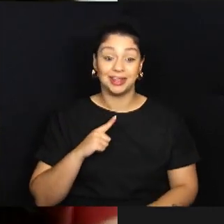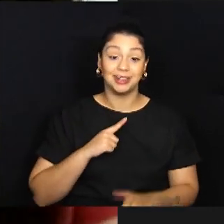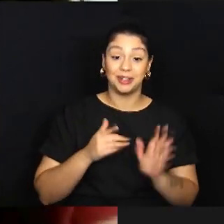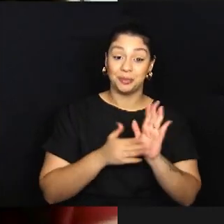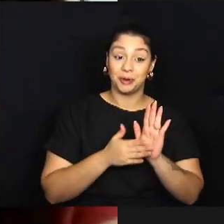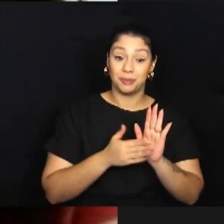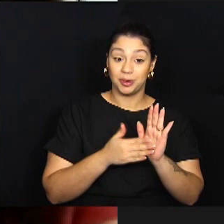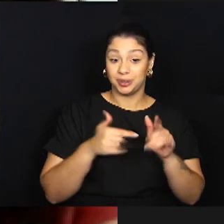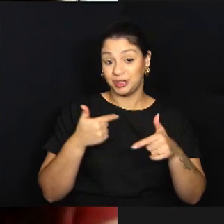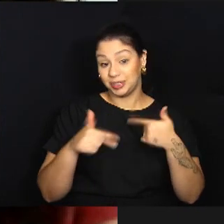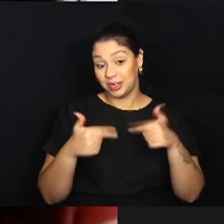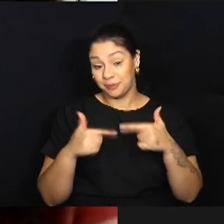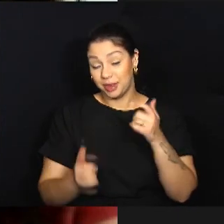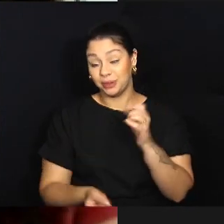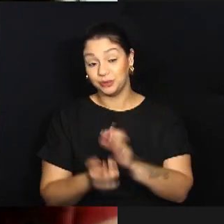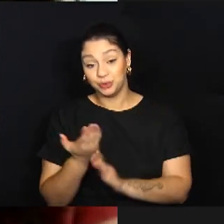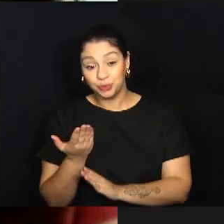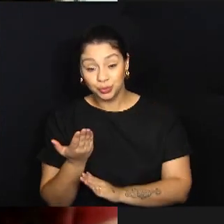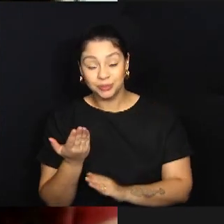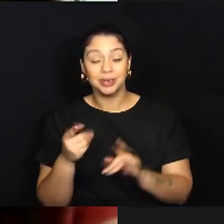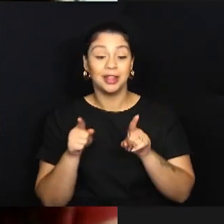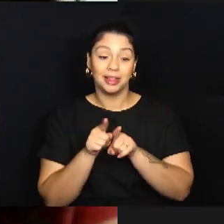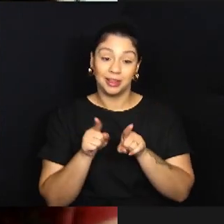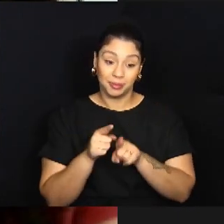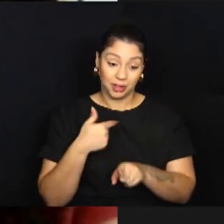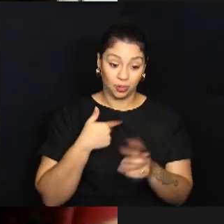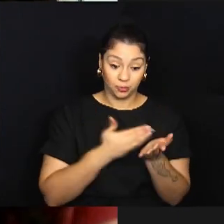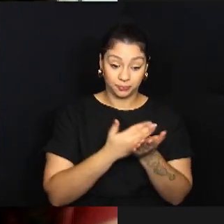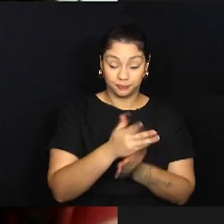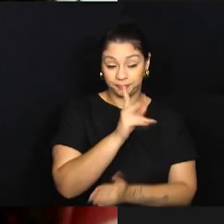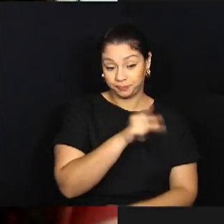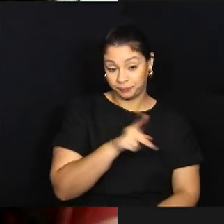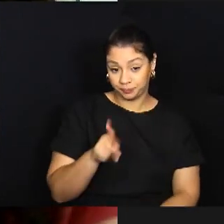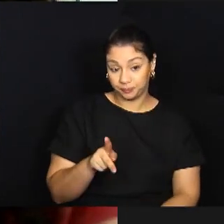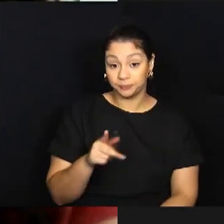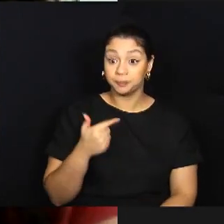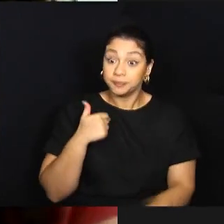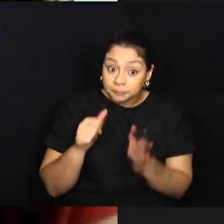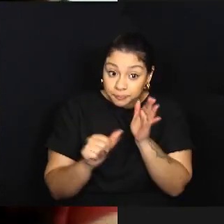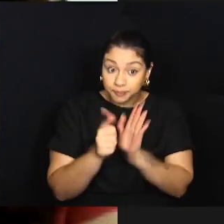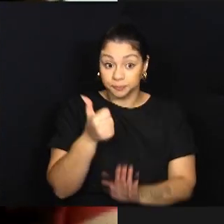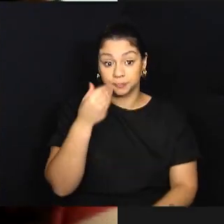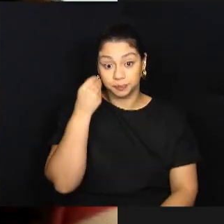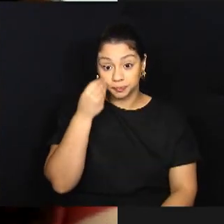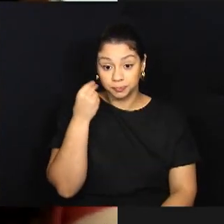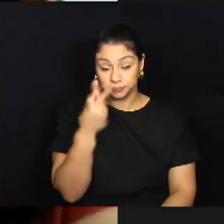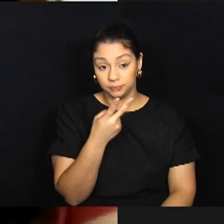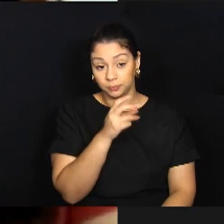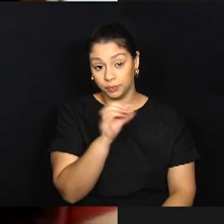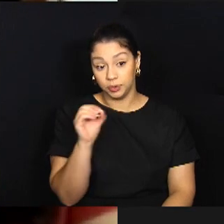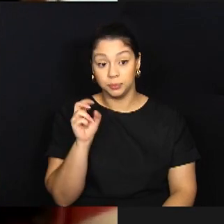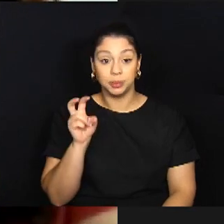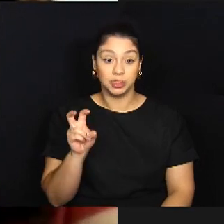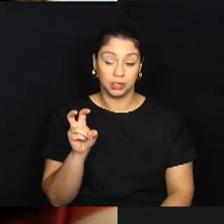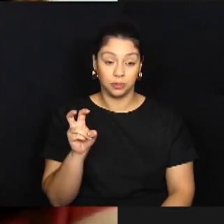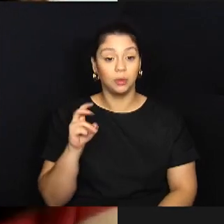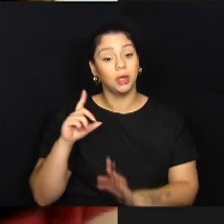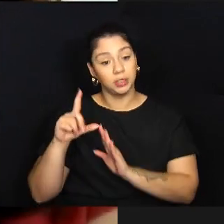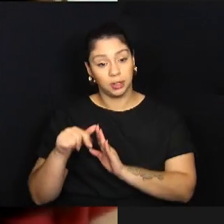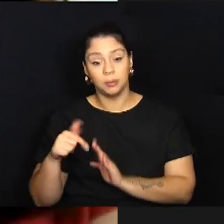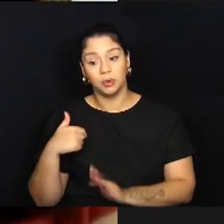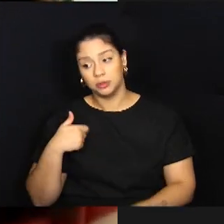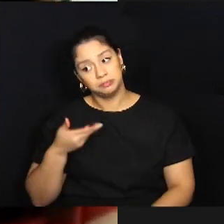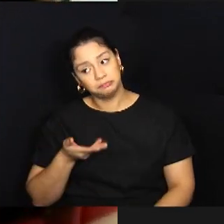surgindo. Eu comecei a lecionar em 2000, a minha primeira experiência foi em 2005, e depois segui uma carreira de